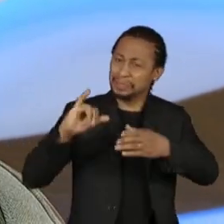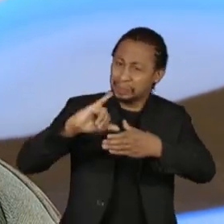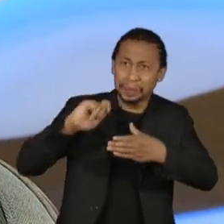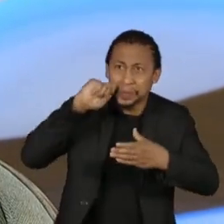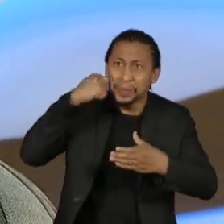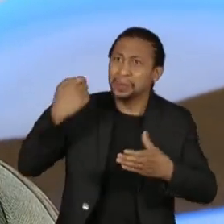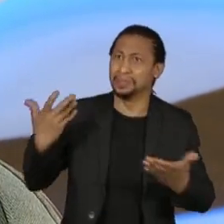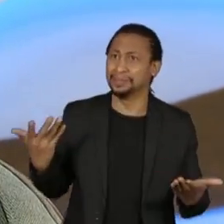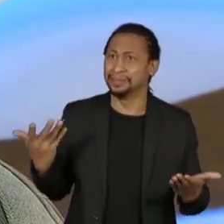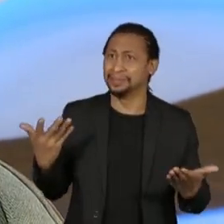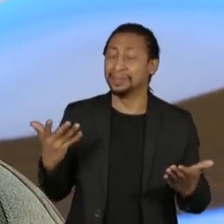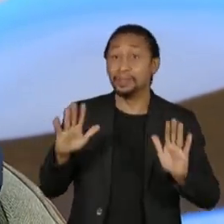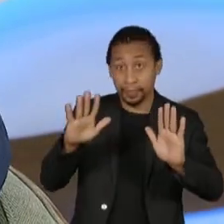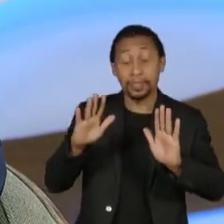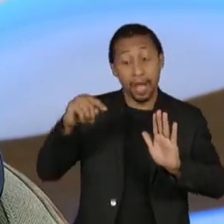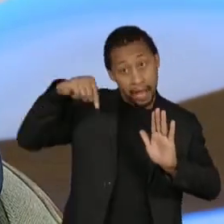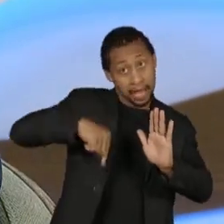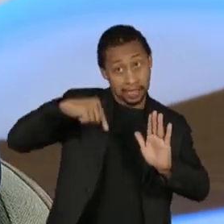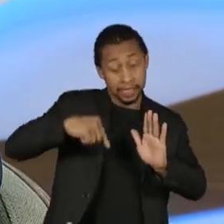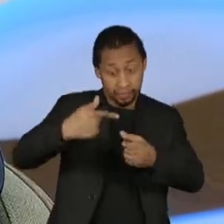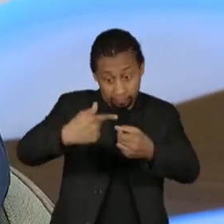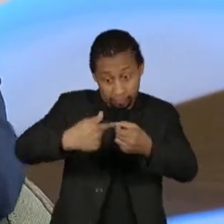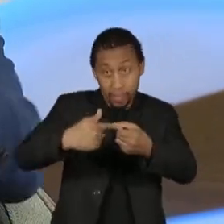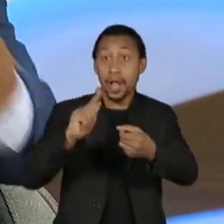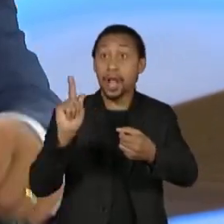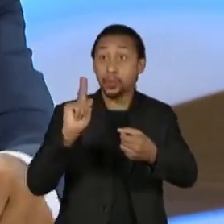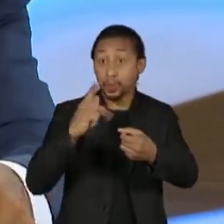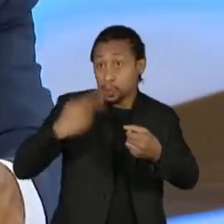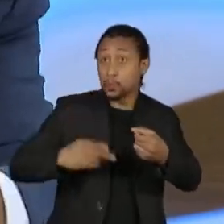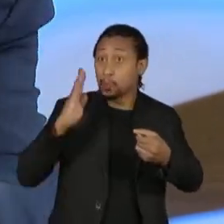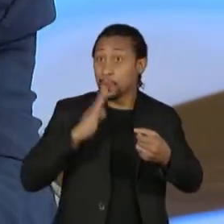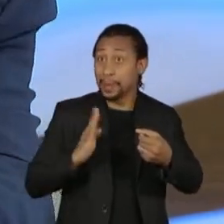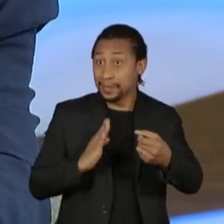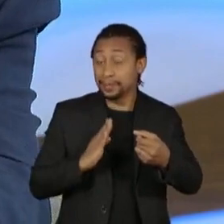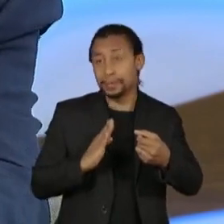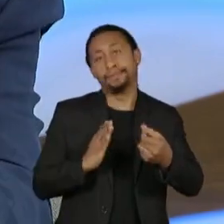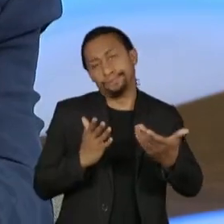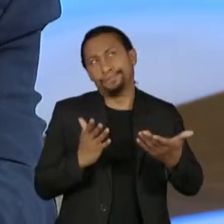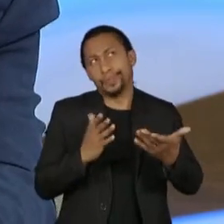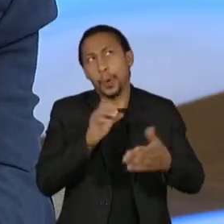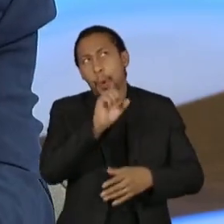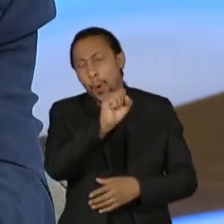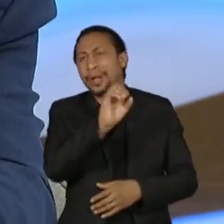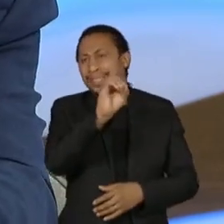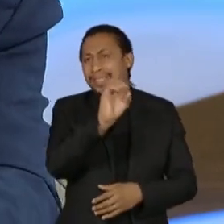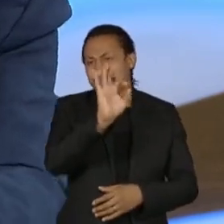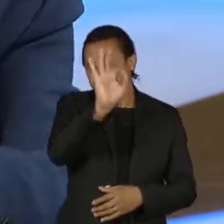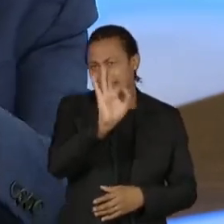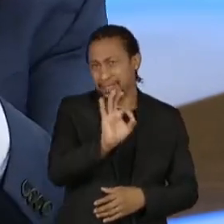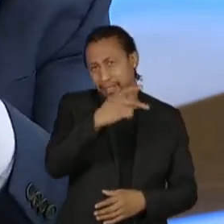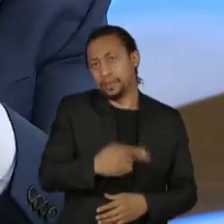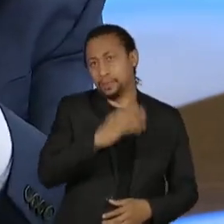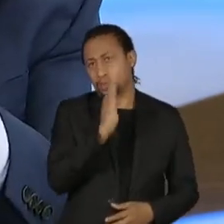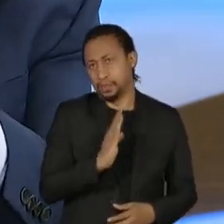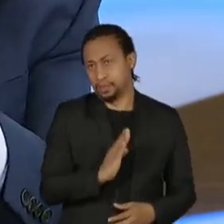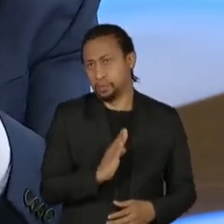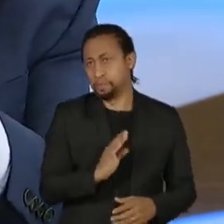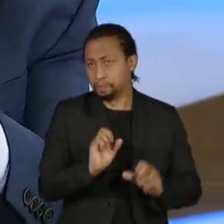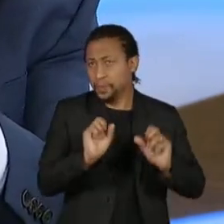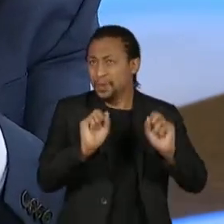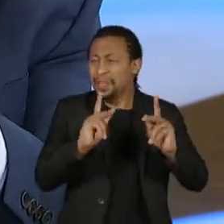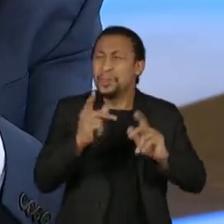a gasolina que consumimos, uma boa parte, seja do Brasil, cerca de 80%, mas o preço